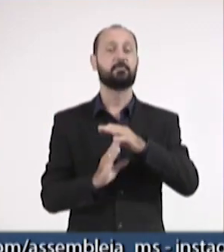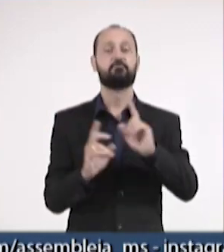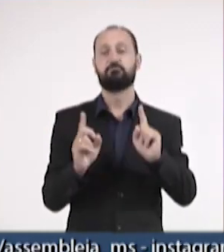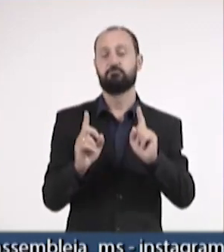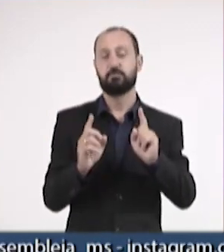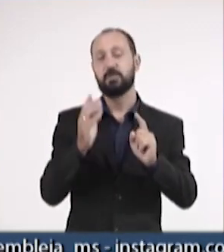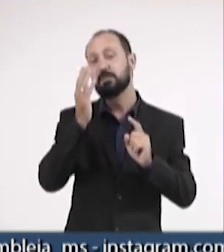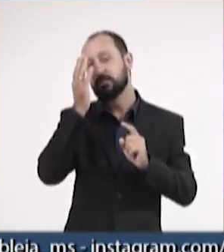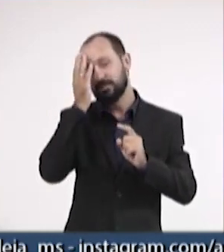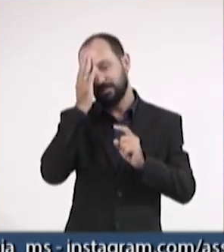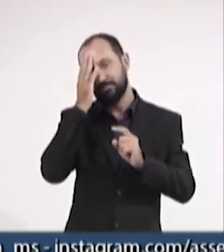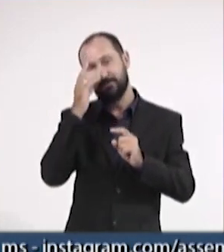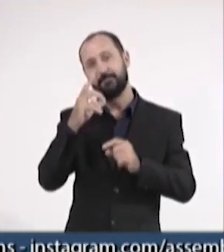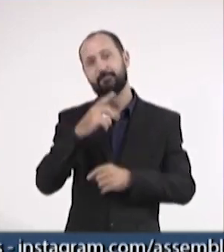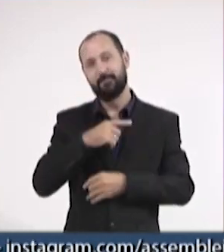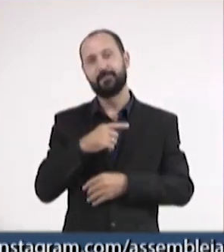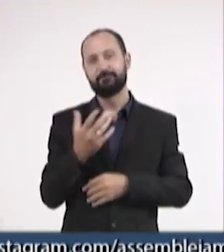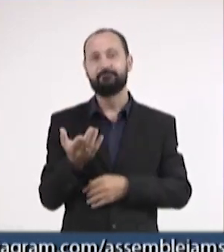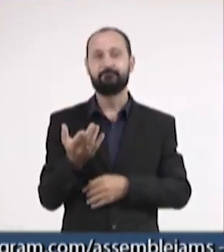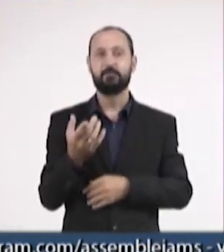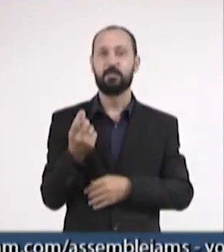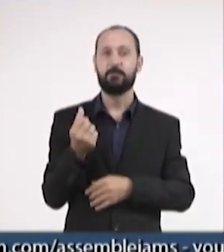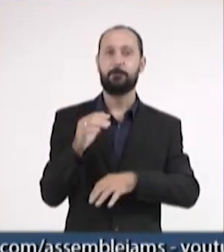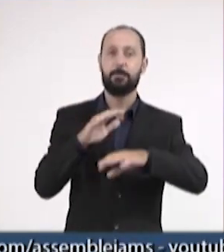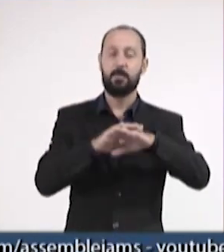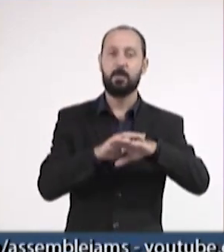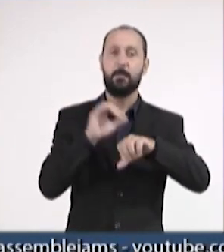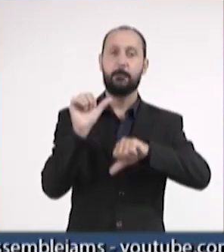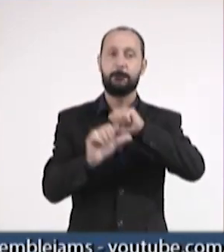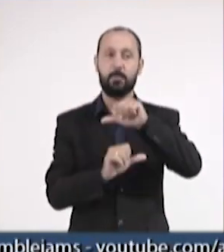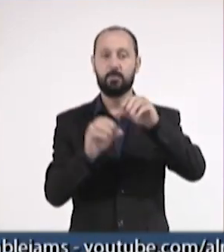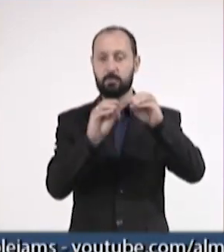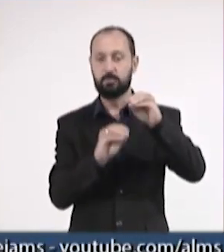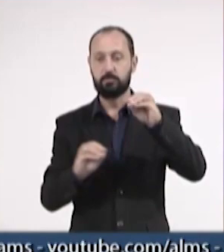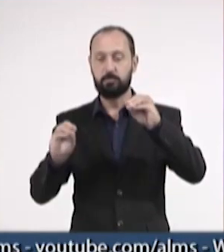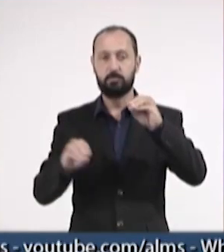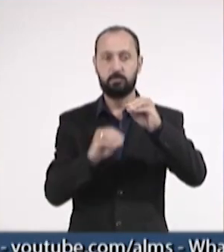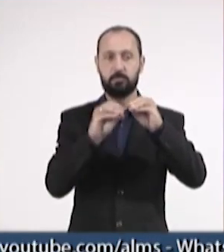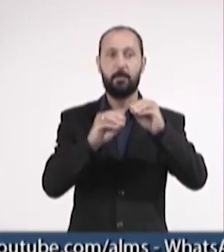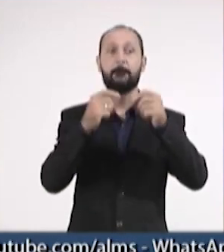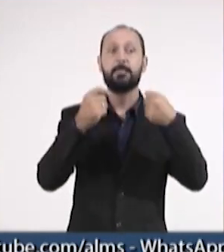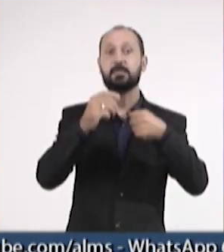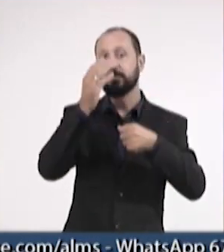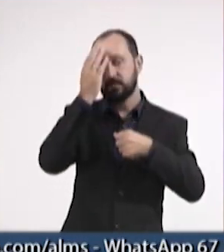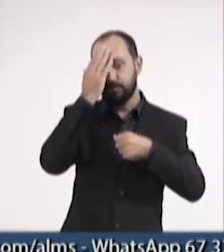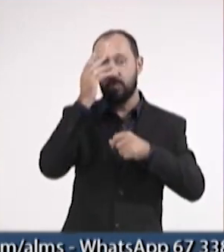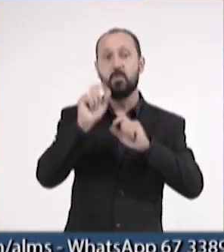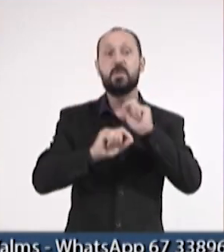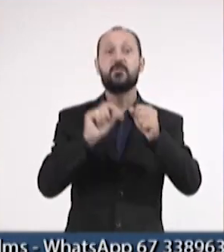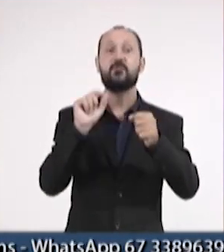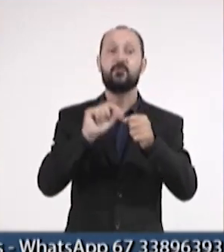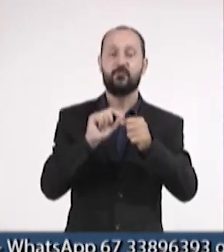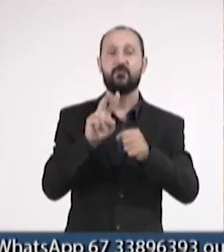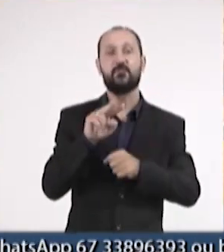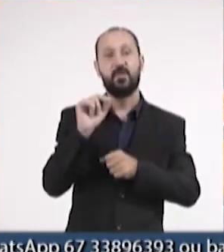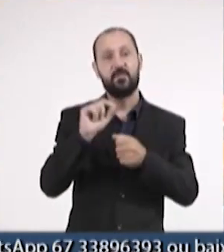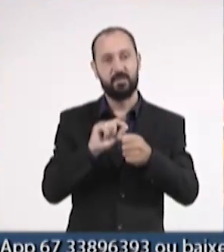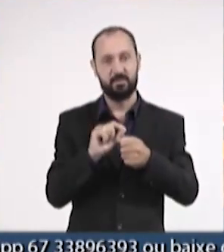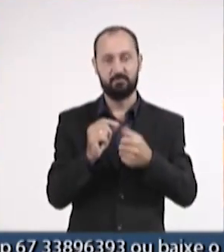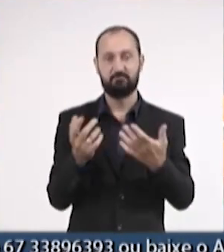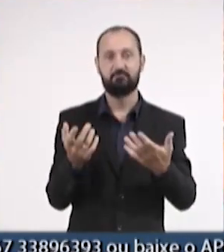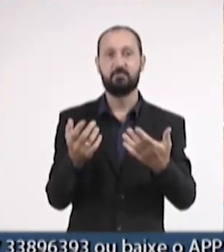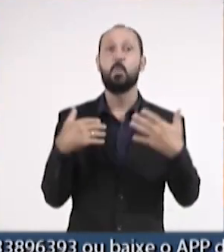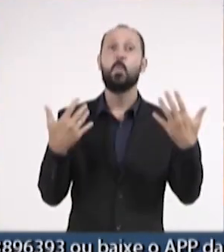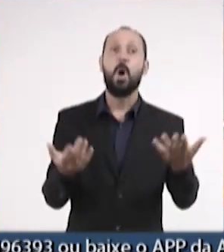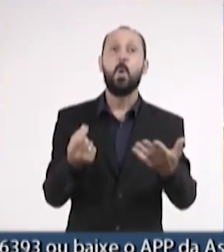recursos, que a gente sabe também que o orçamento muda daqui, muda para lá. Então, nós precisamos saber o que vai acontecer. Qual